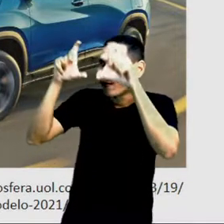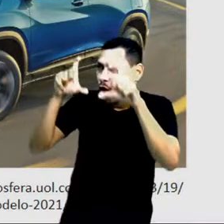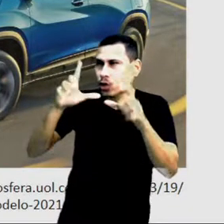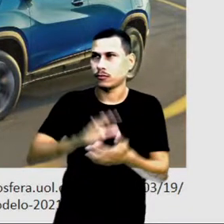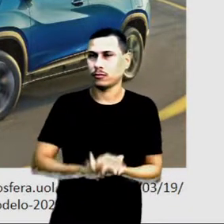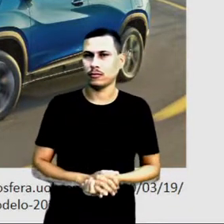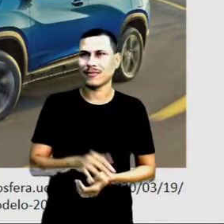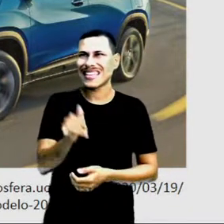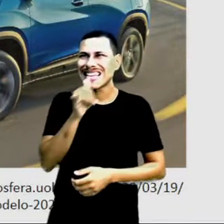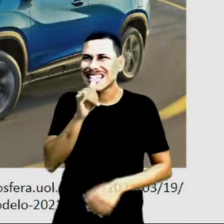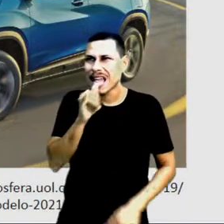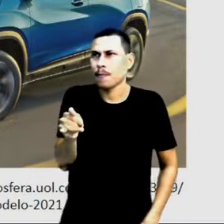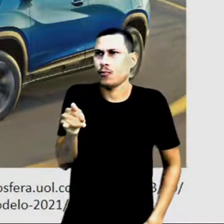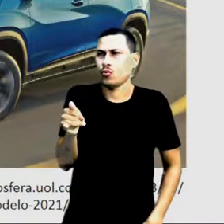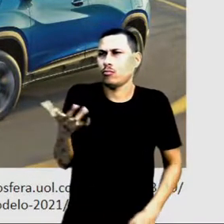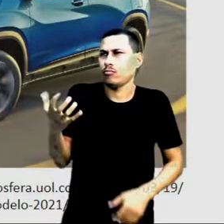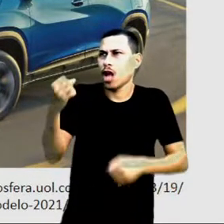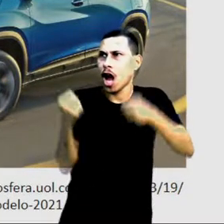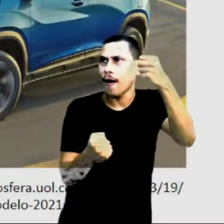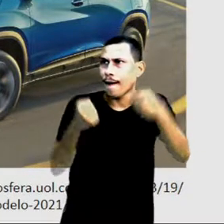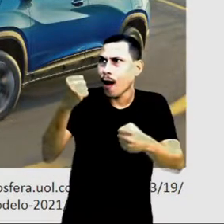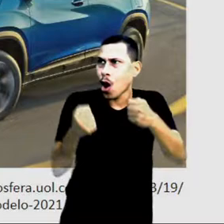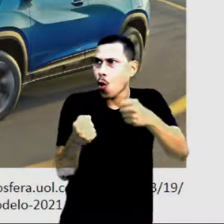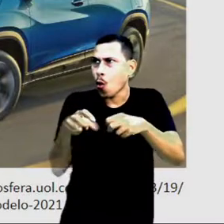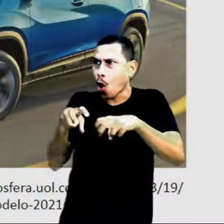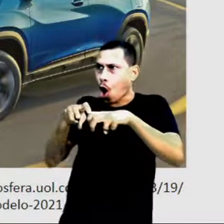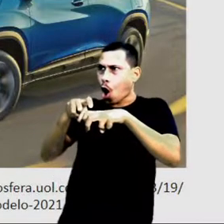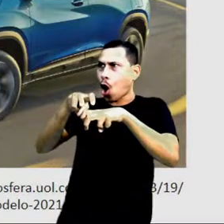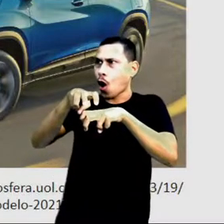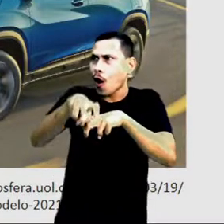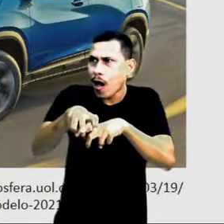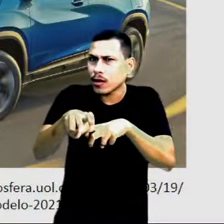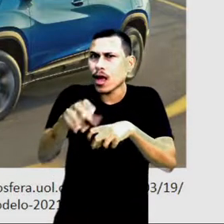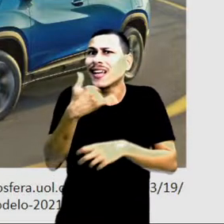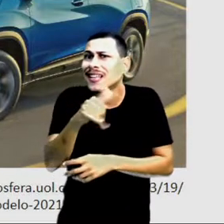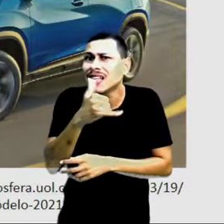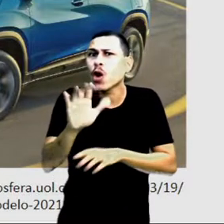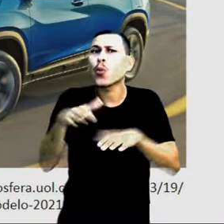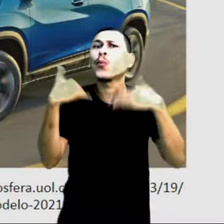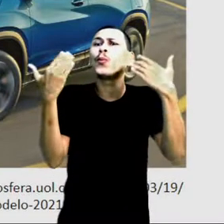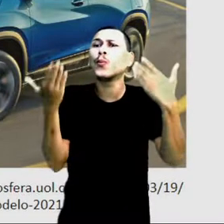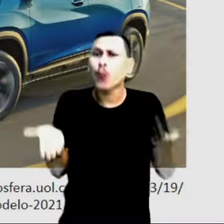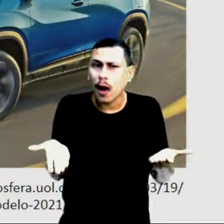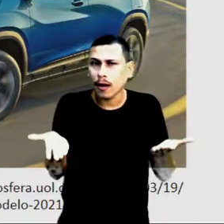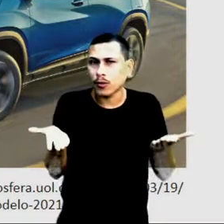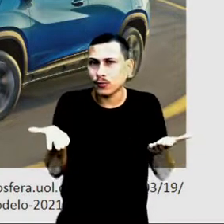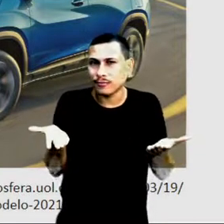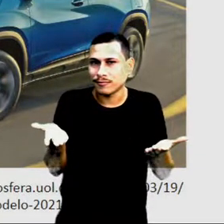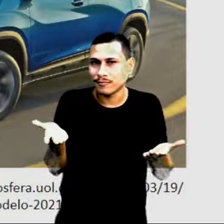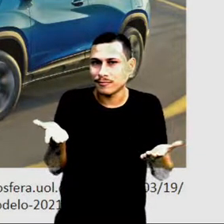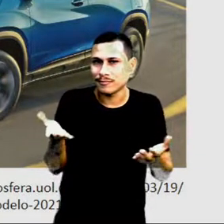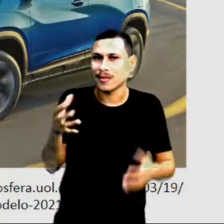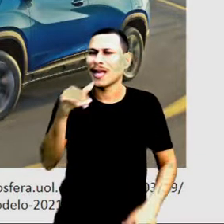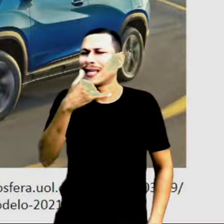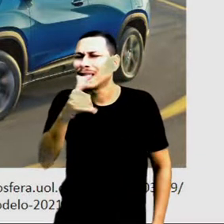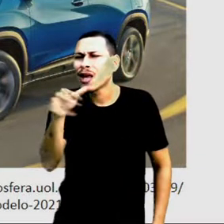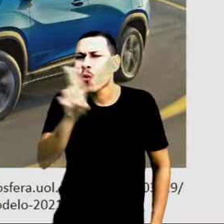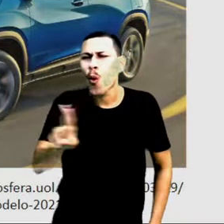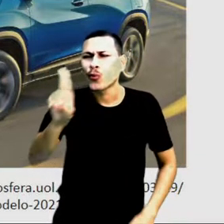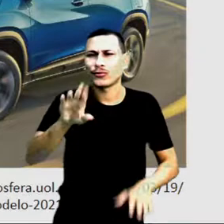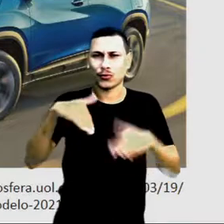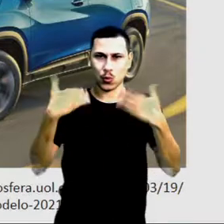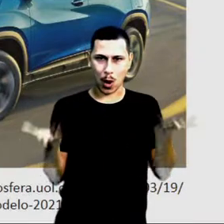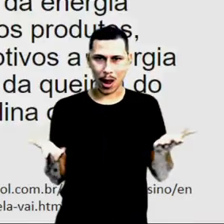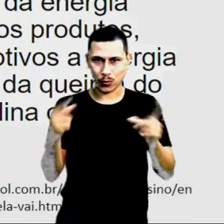gente movimentar essas máquinas, a gente precisa de qual energia? E para a gente movimentar o carro, qual tipo de energia que a gente utiliza?